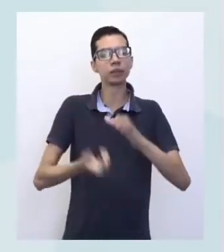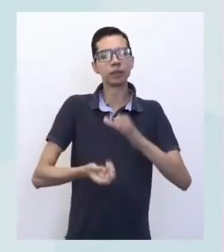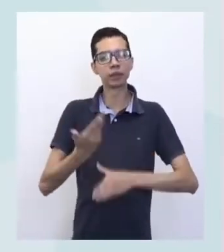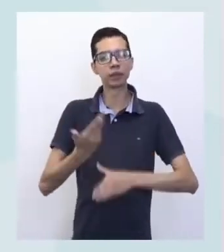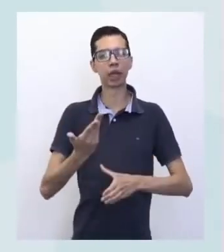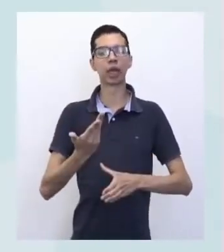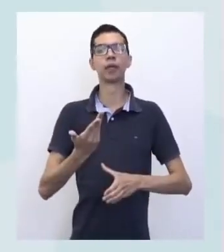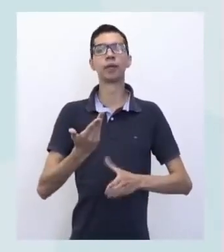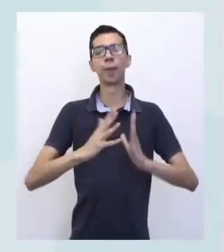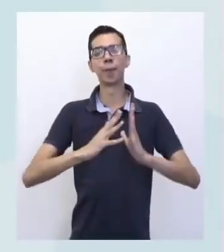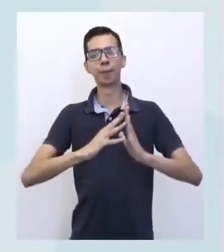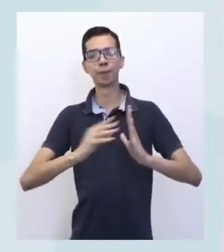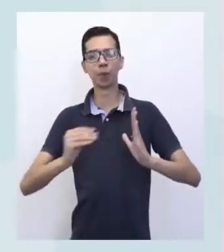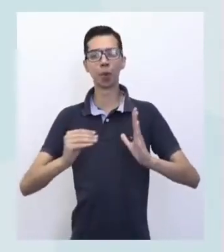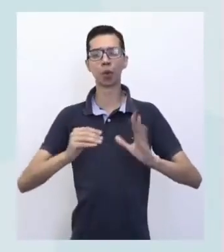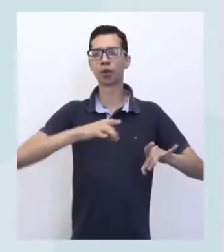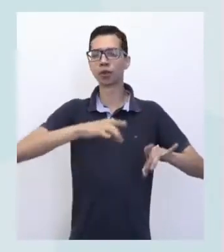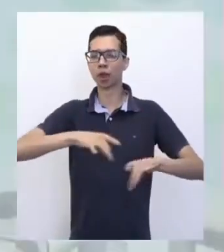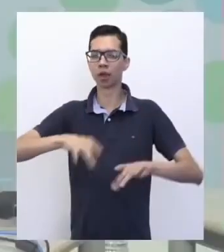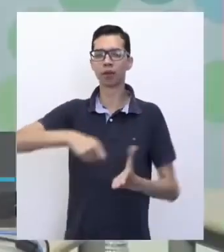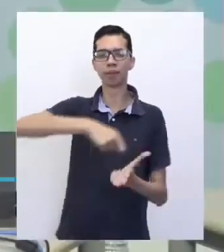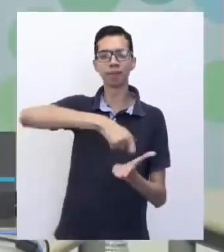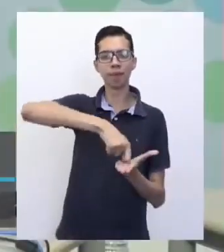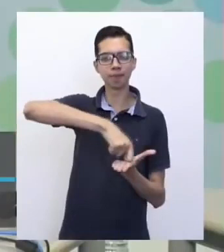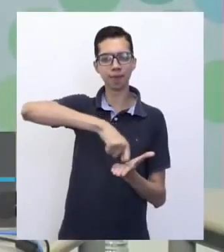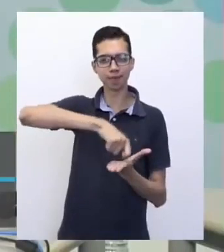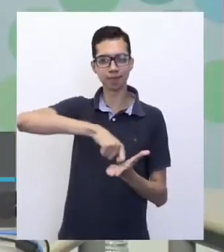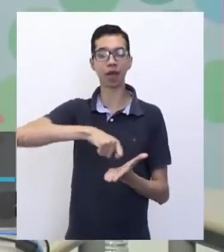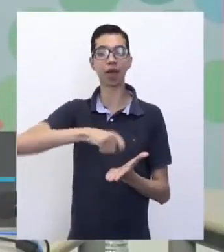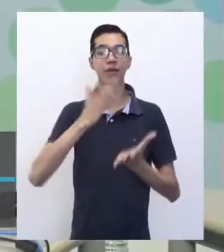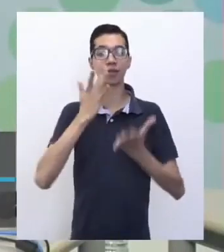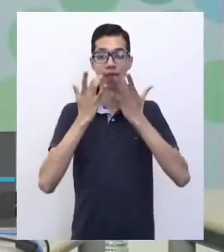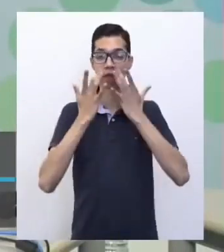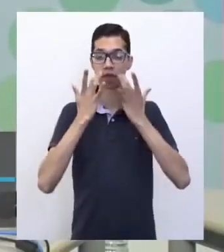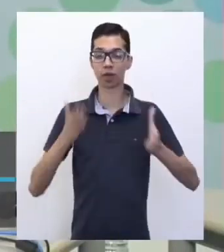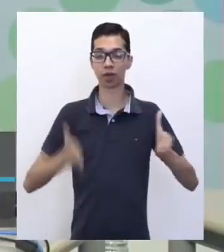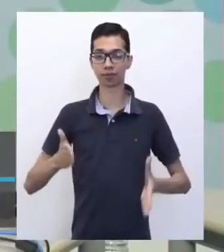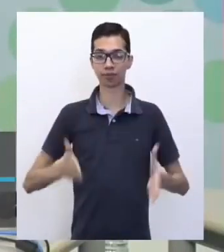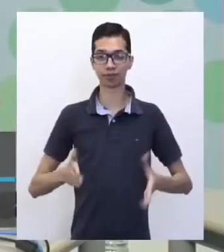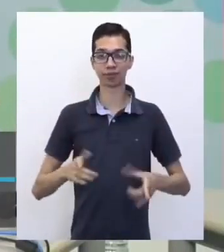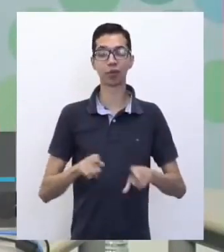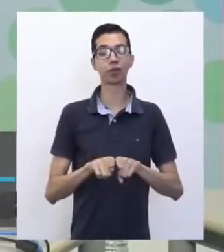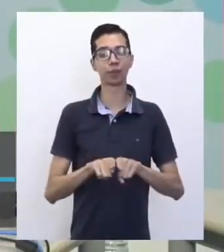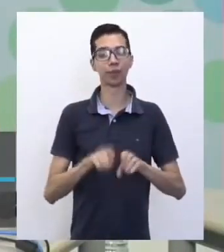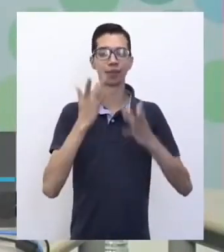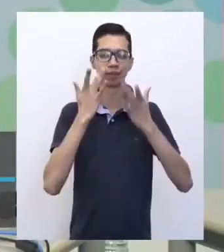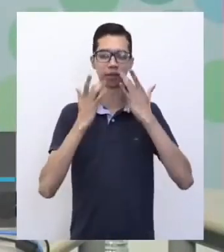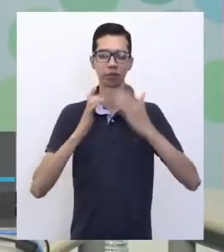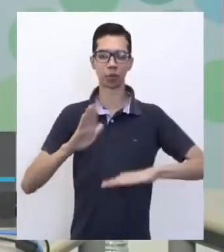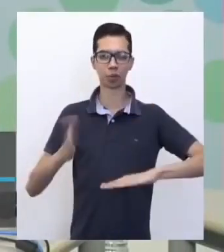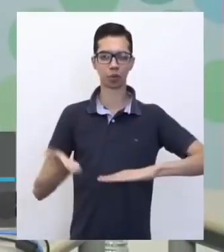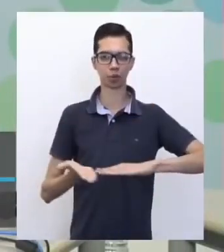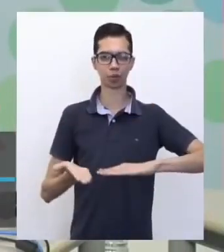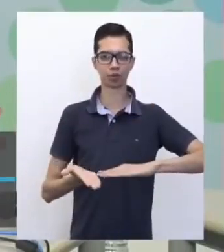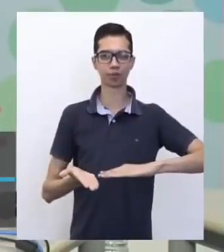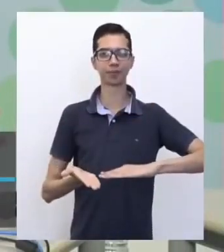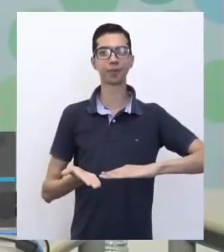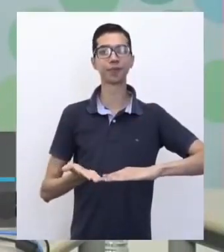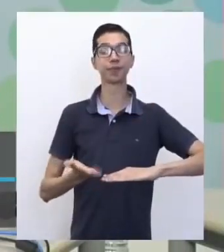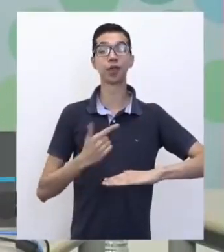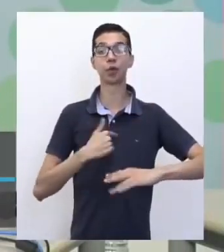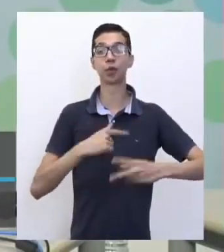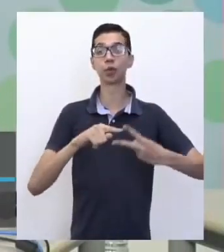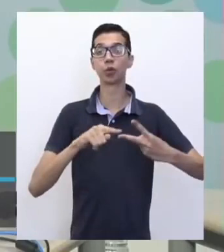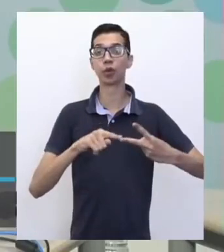em diálogo com o teatro contemporâneo. Turma, hoje eu trouxe para vocês duas novidades. A primeira é que nós vamos